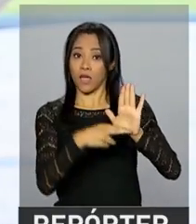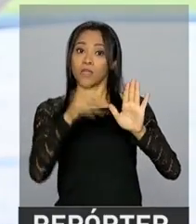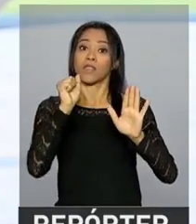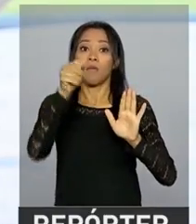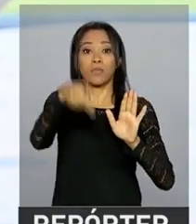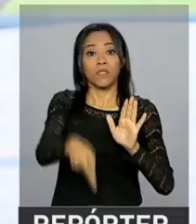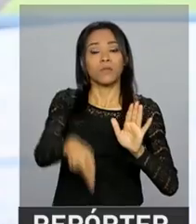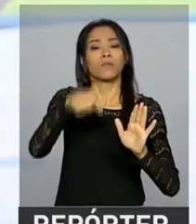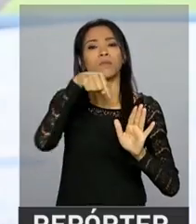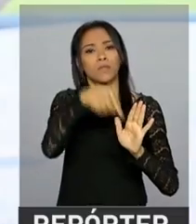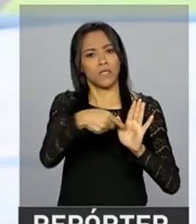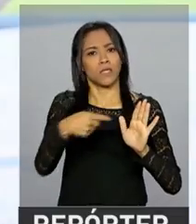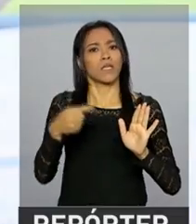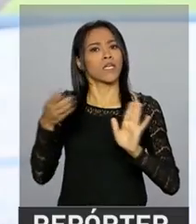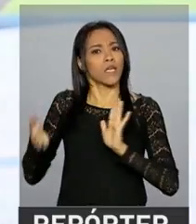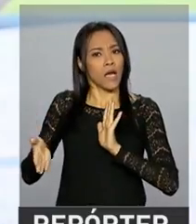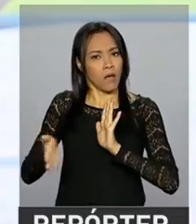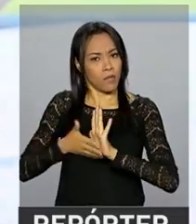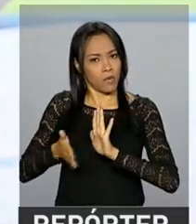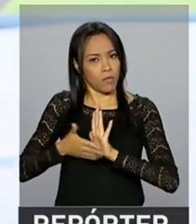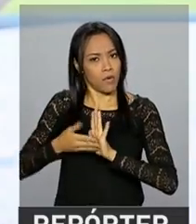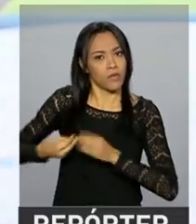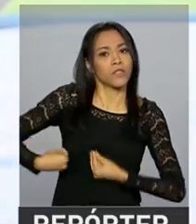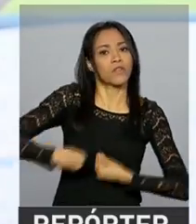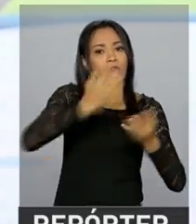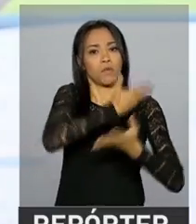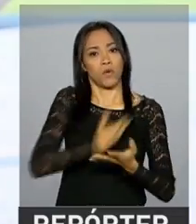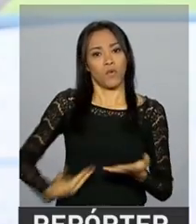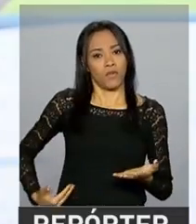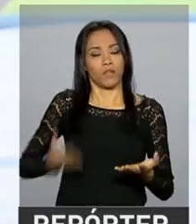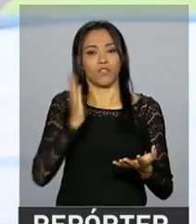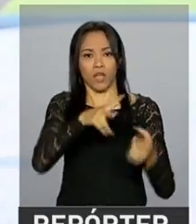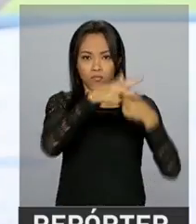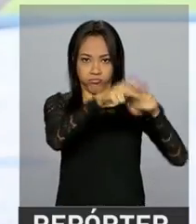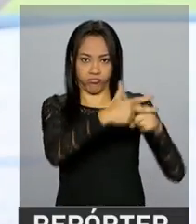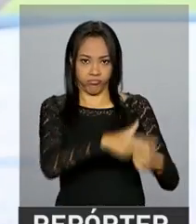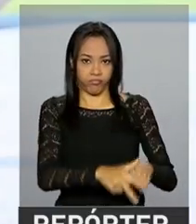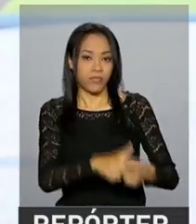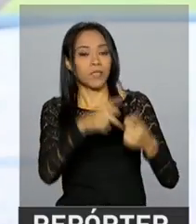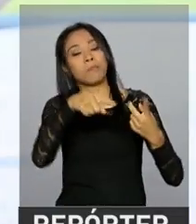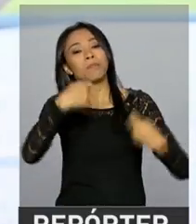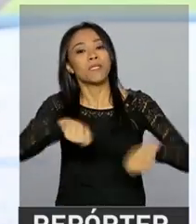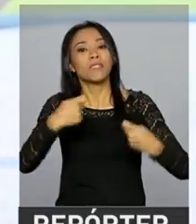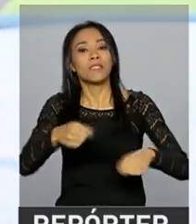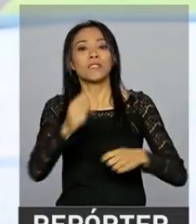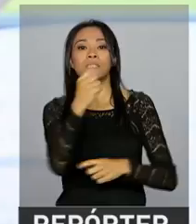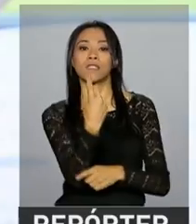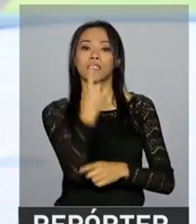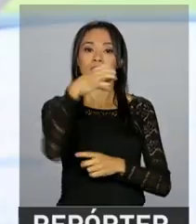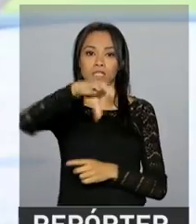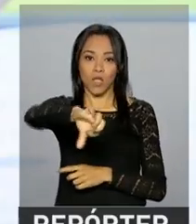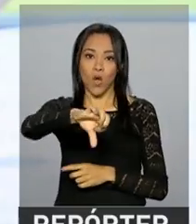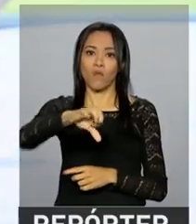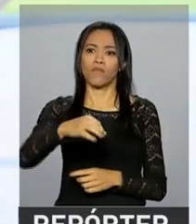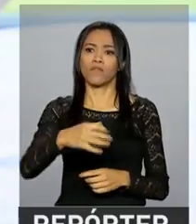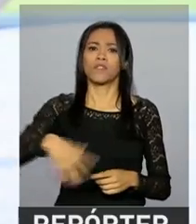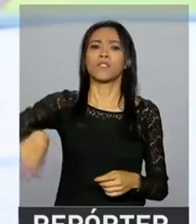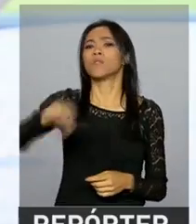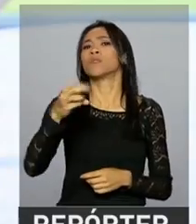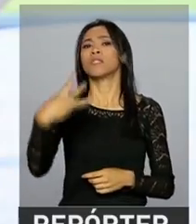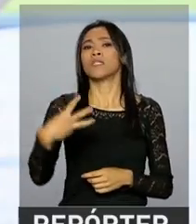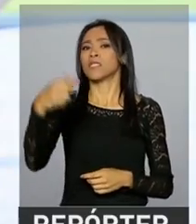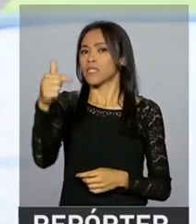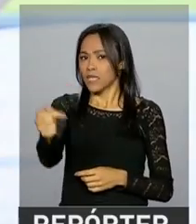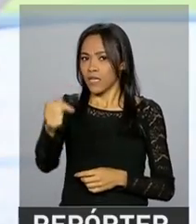relação ao projeto enviado pelo governo para ser aprovado esse relatório vai precisar de pelo menos 19 37 votos